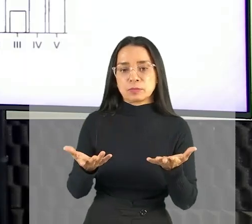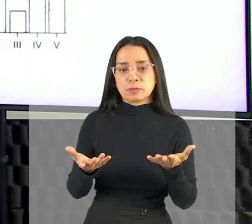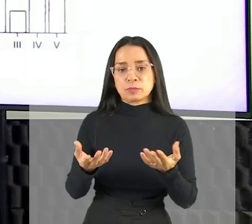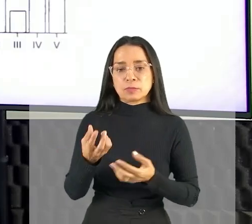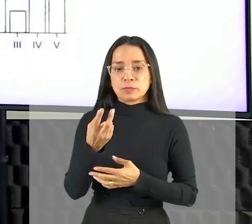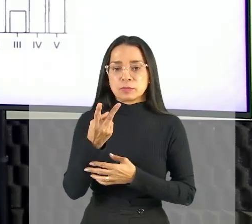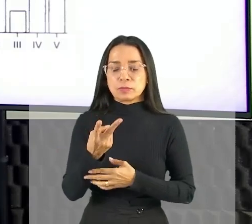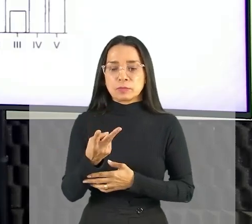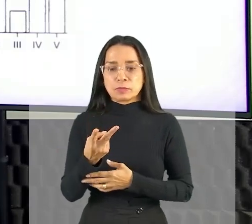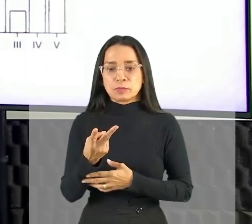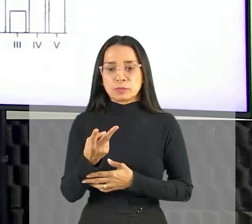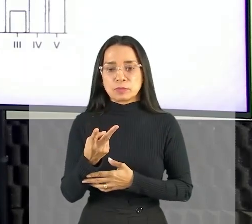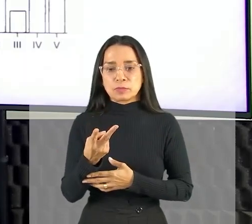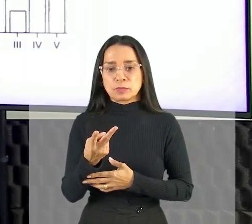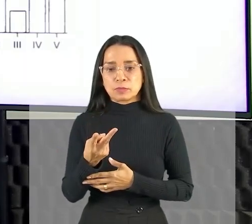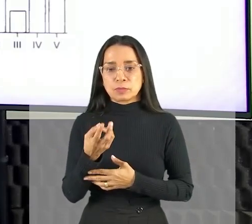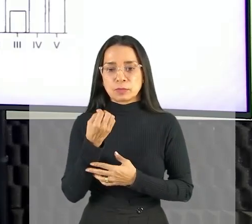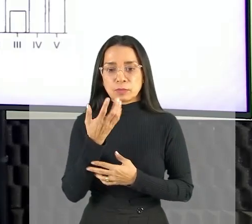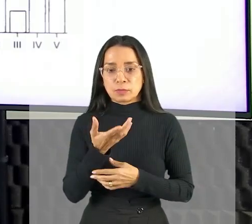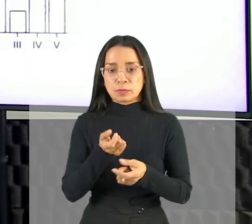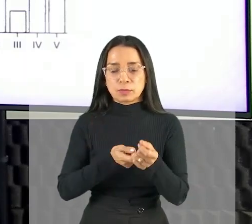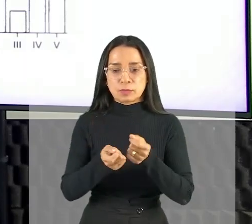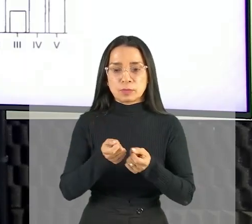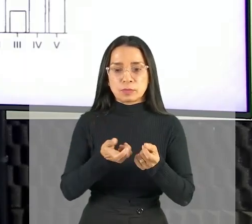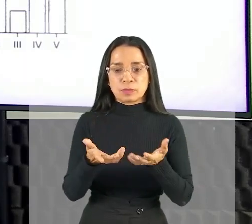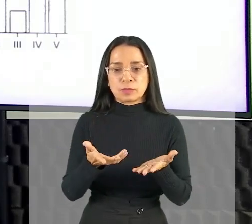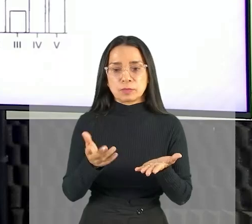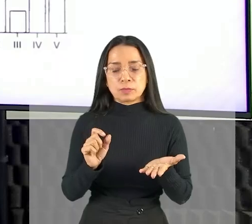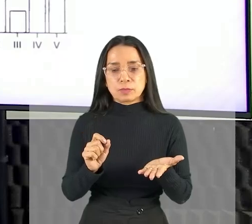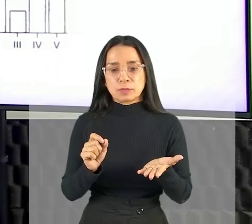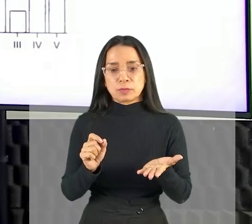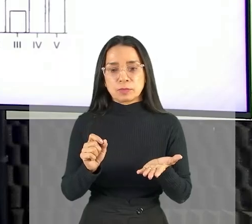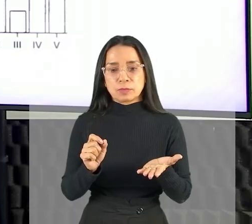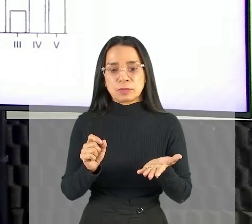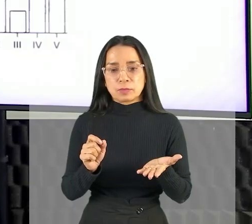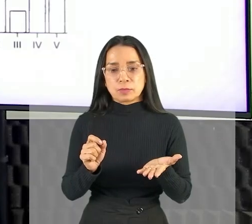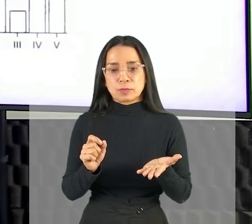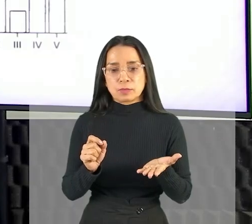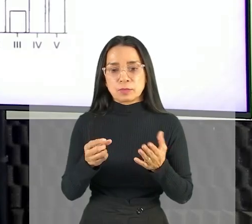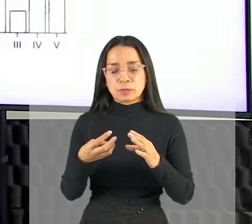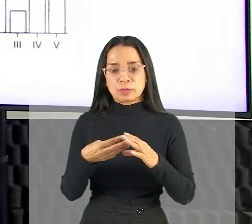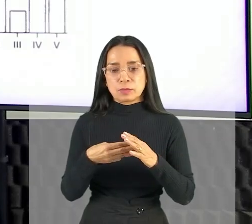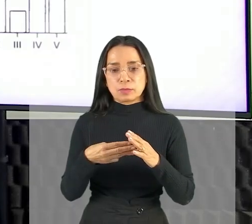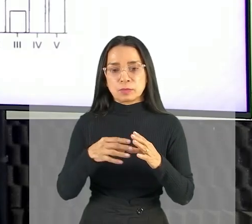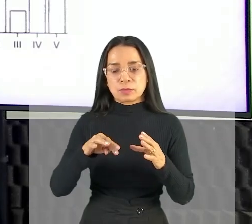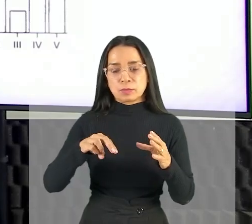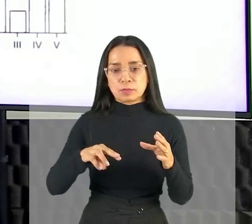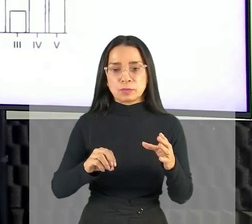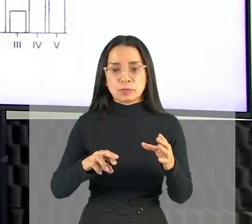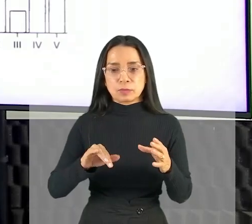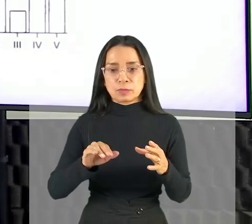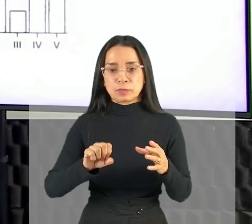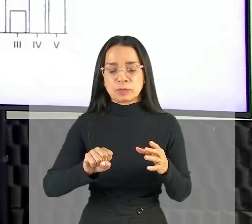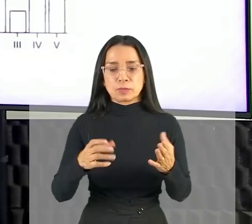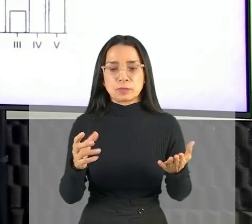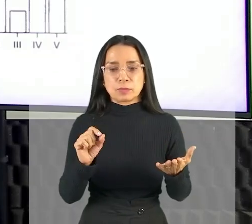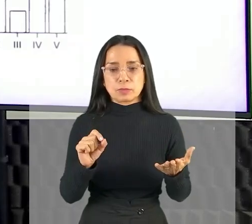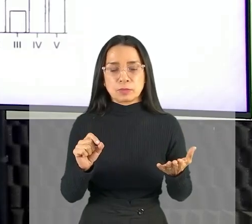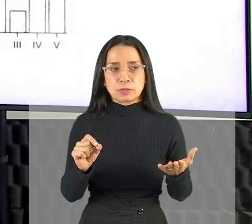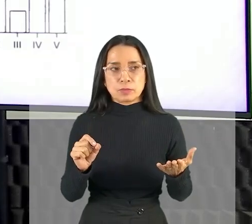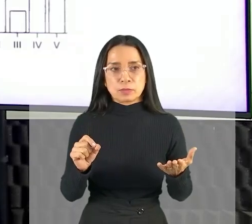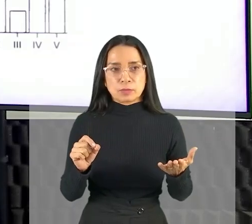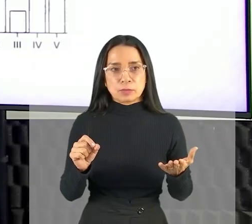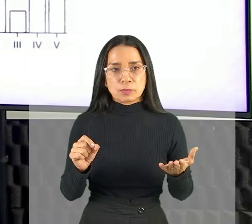vamos ver Deu uma boa controlada nas células tumorais né olha só em relação ao grupo controle tá bem baixo